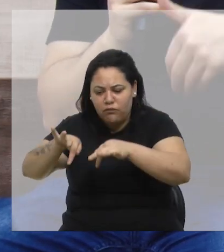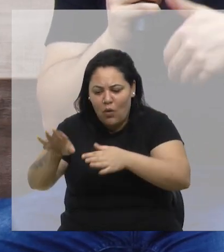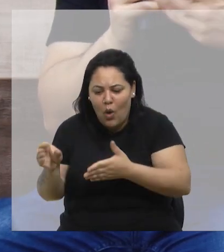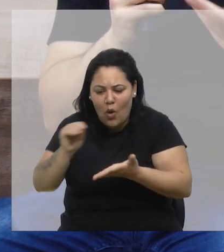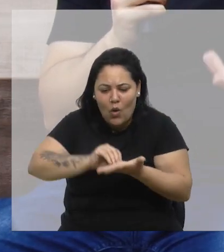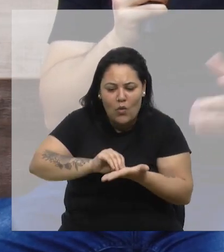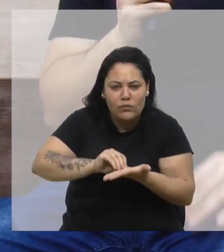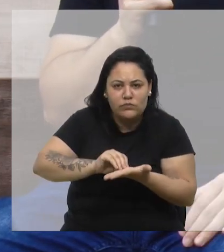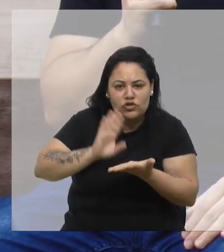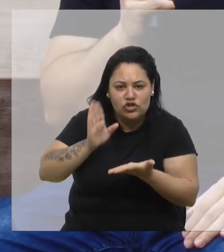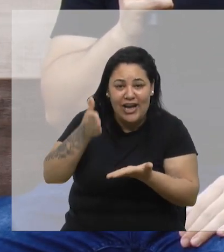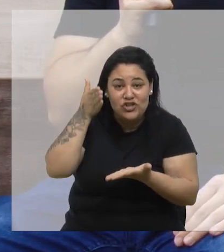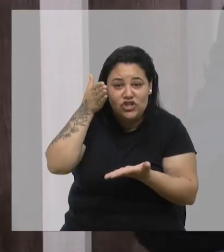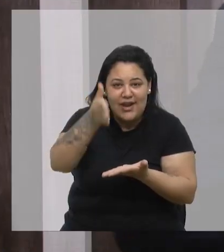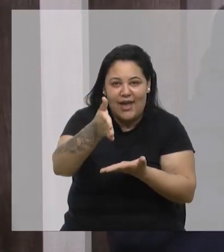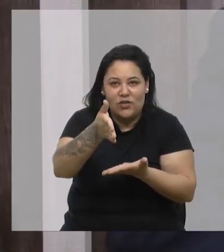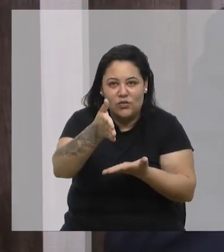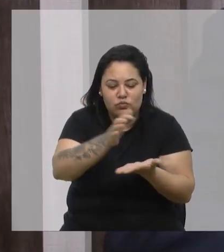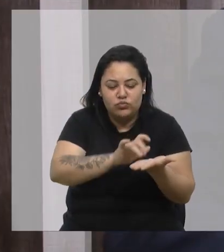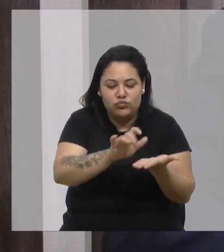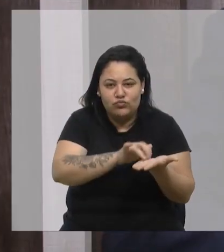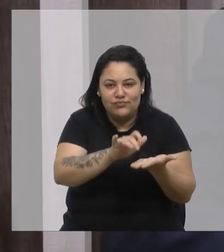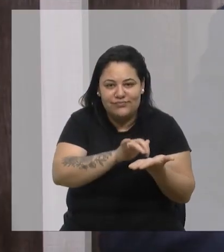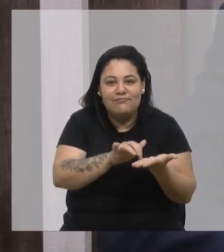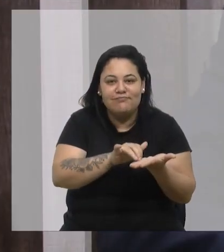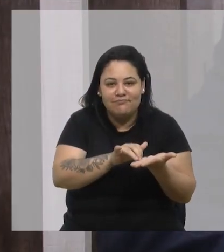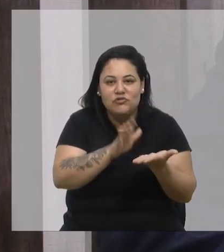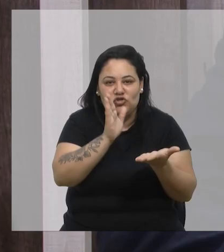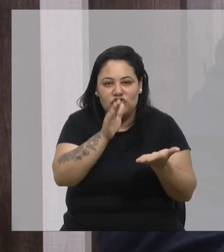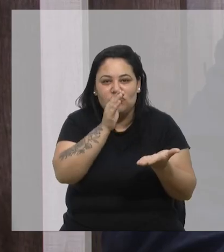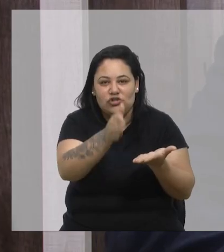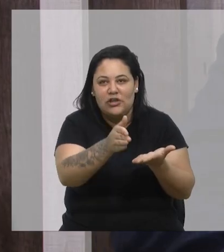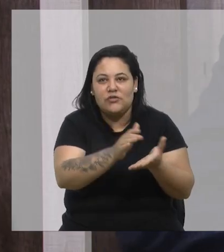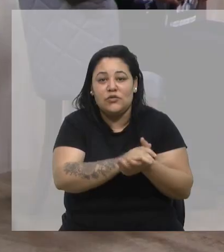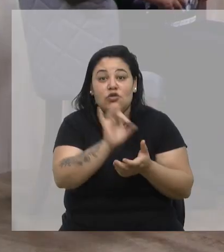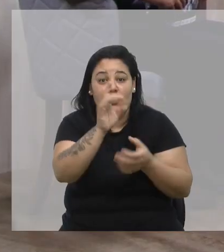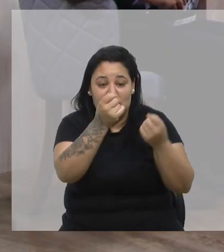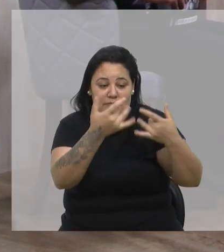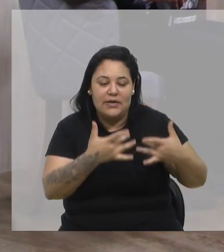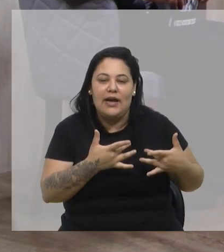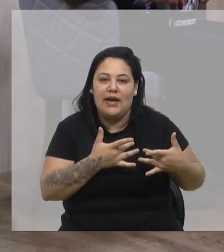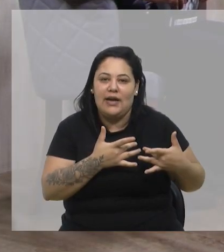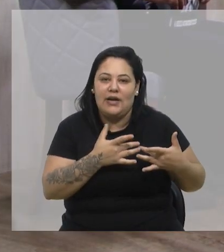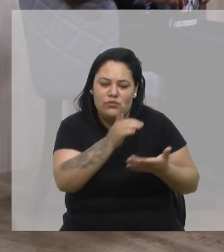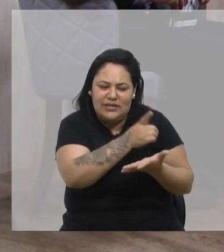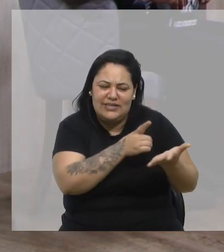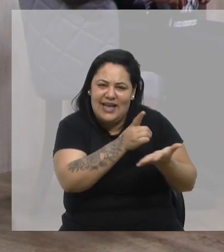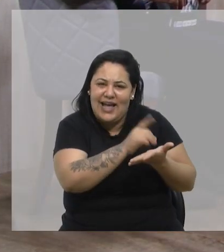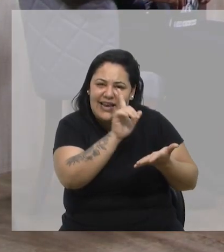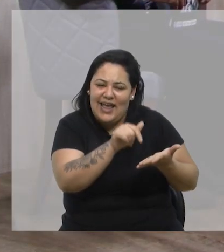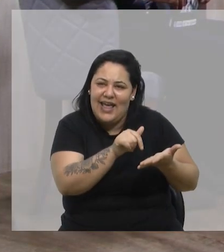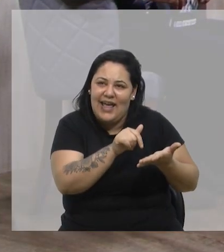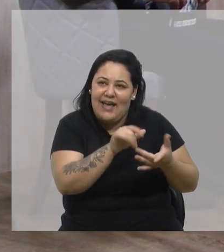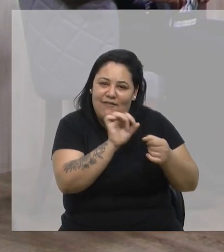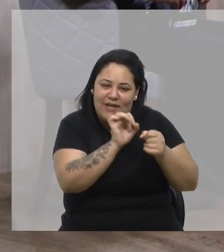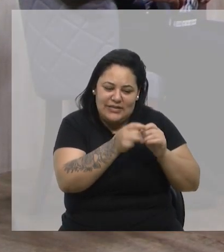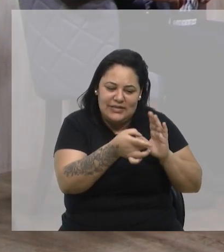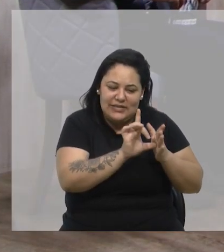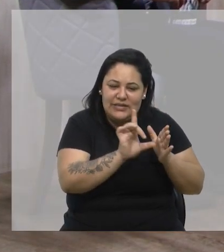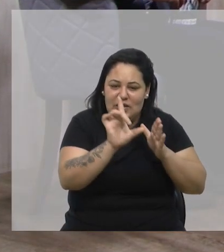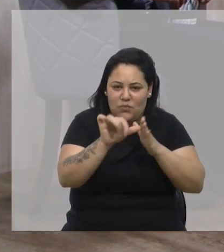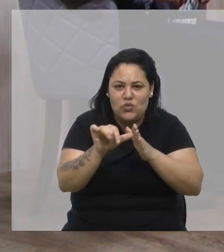e finalizou. O prospecto já sai direto digitalmente. Só para explicar, para quem está nos assistindo, o layout seria